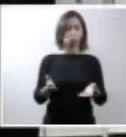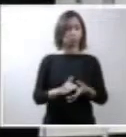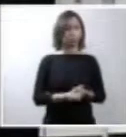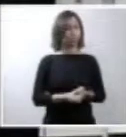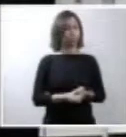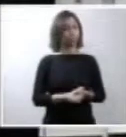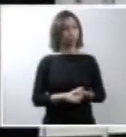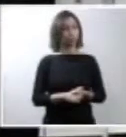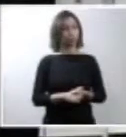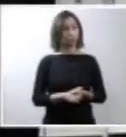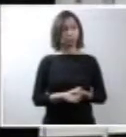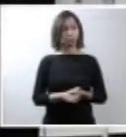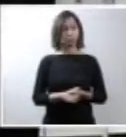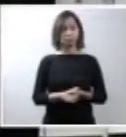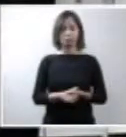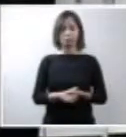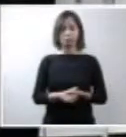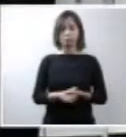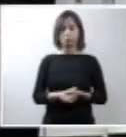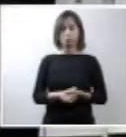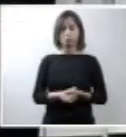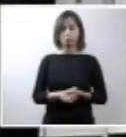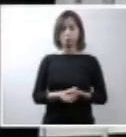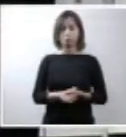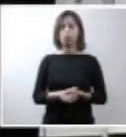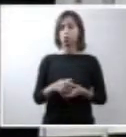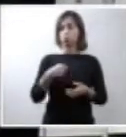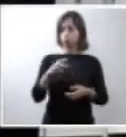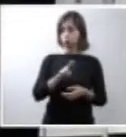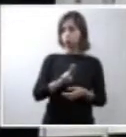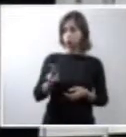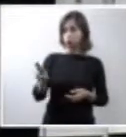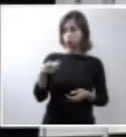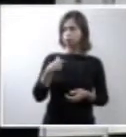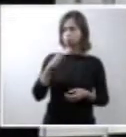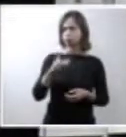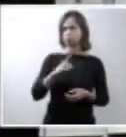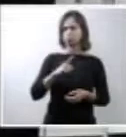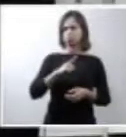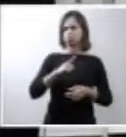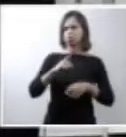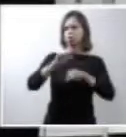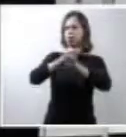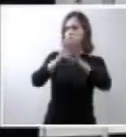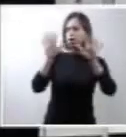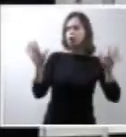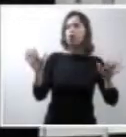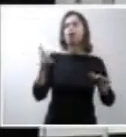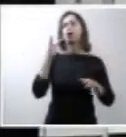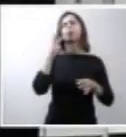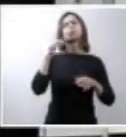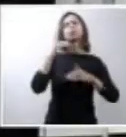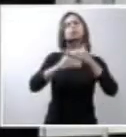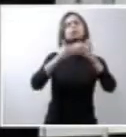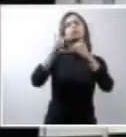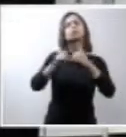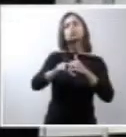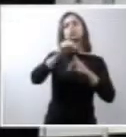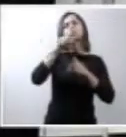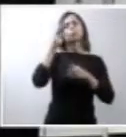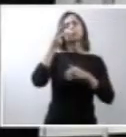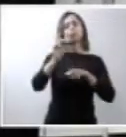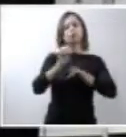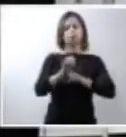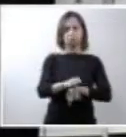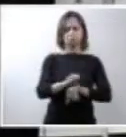nome já poderia estar claro, que é o desenvolvimento de opções para a